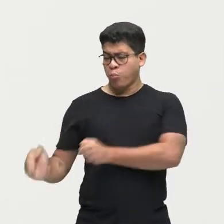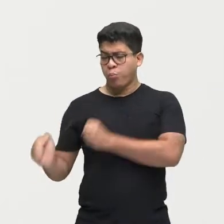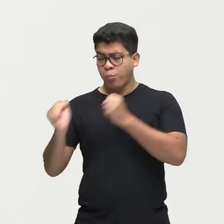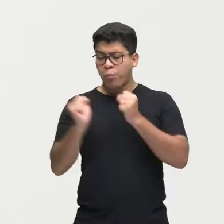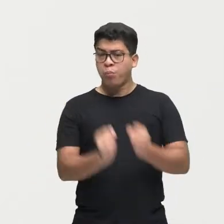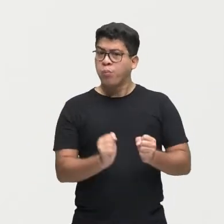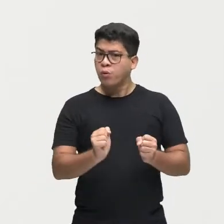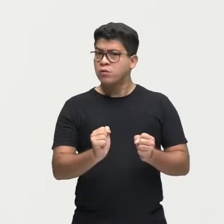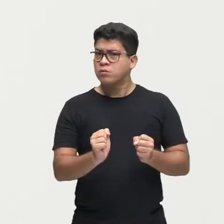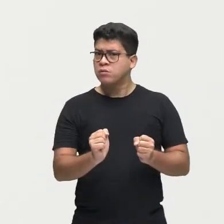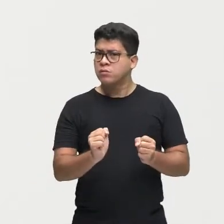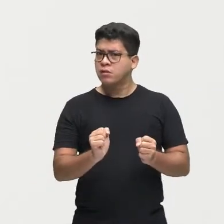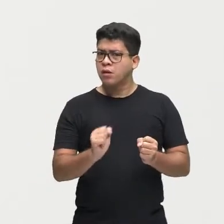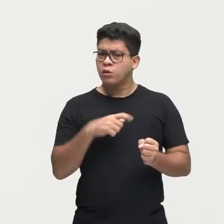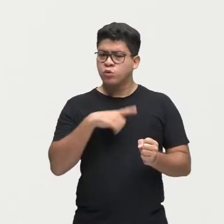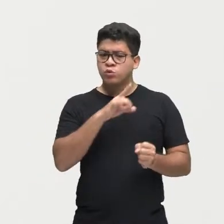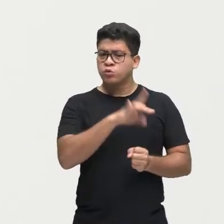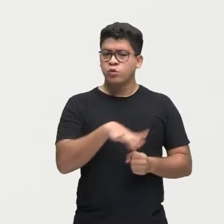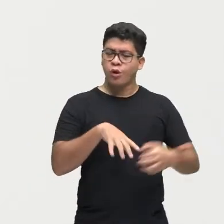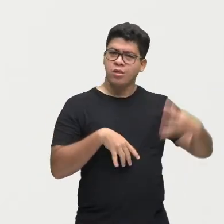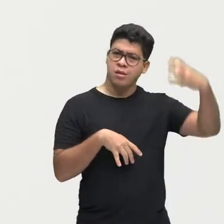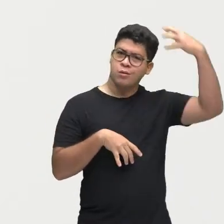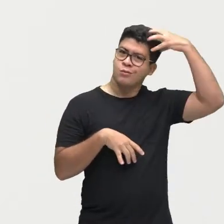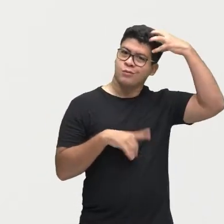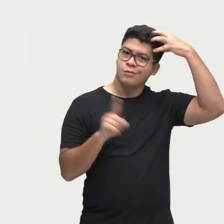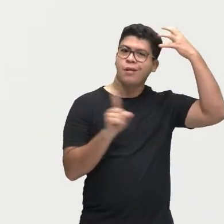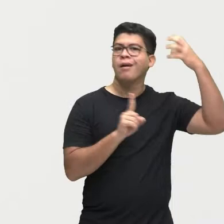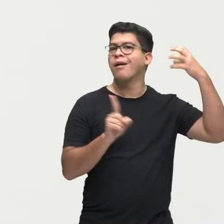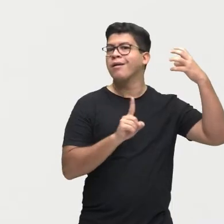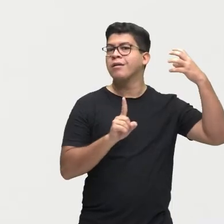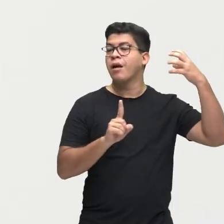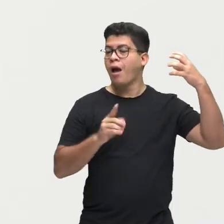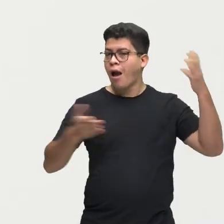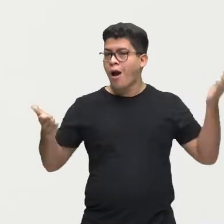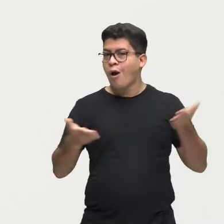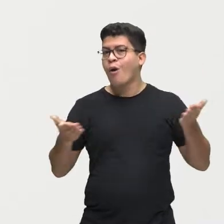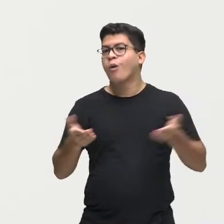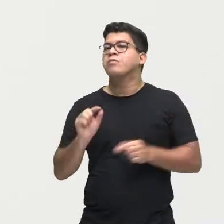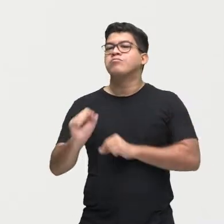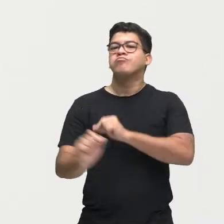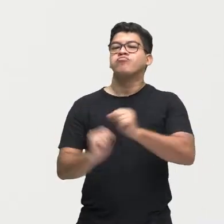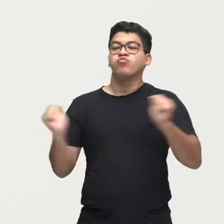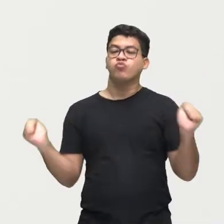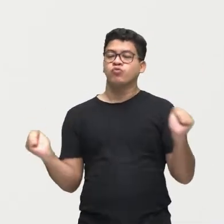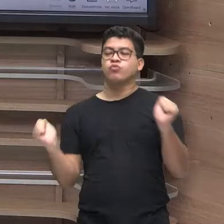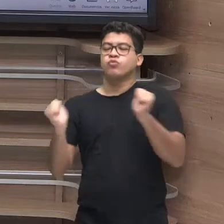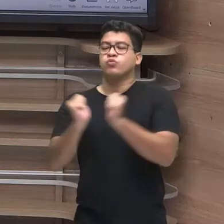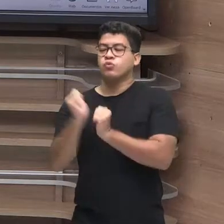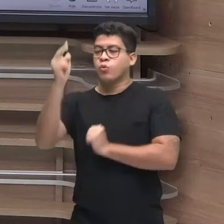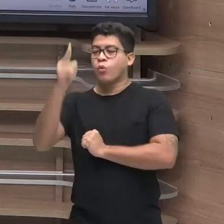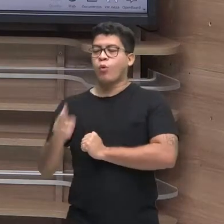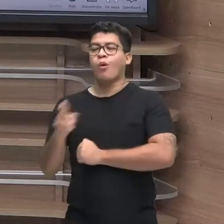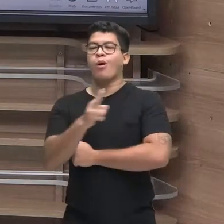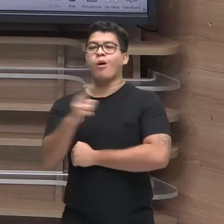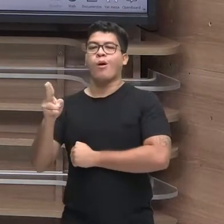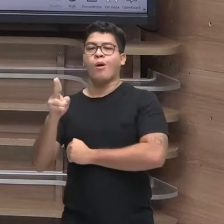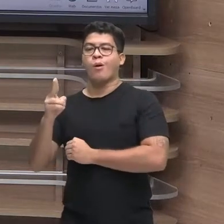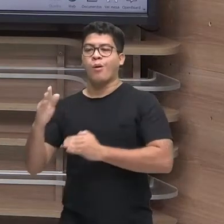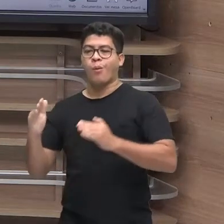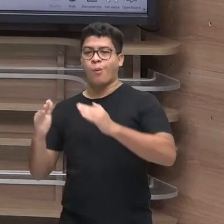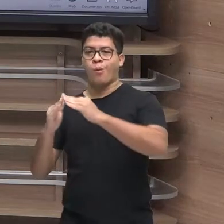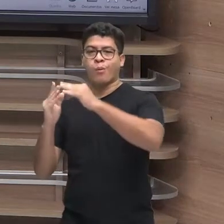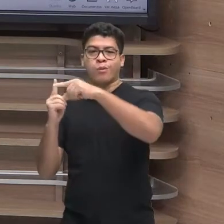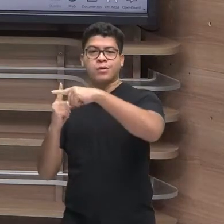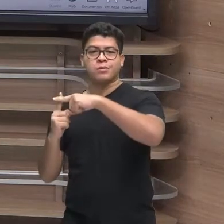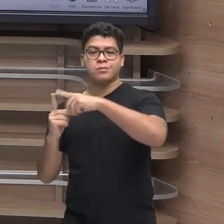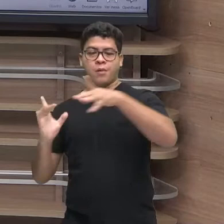da igreja, tá certo? Então, o Estado absolutista, o poder da igreja, vai ali se apoiar mutuamente. Então, esses dois